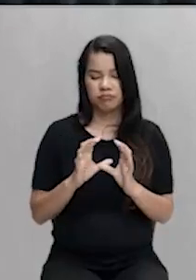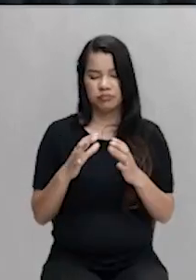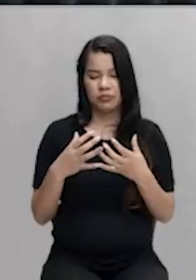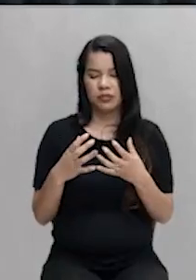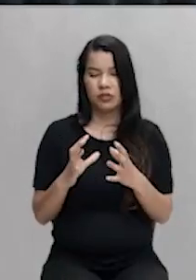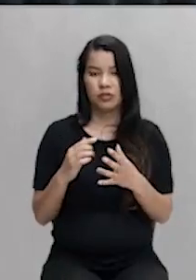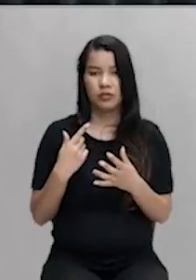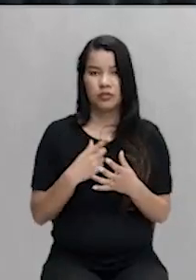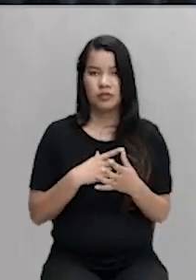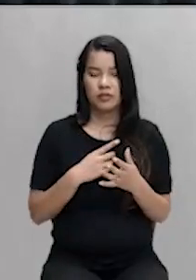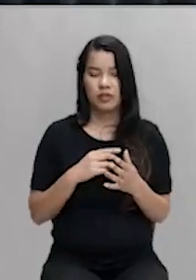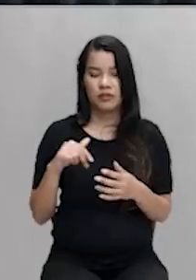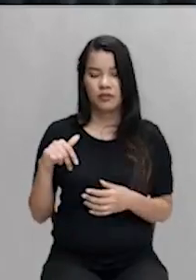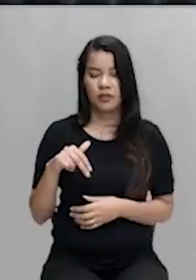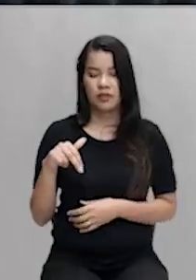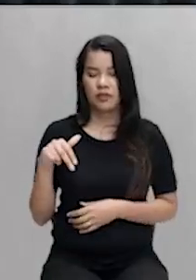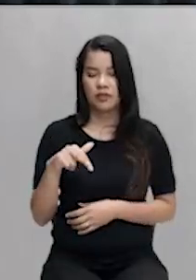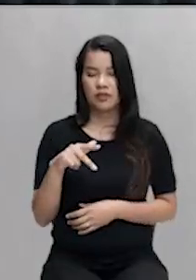a gente recebia